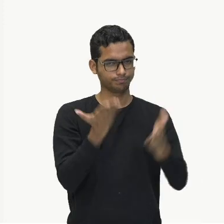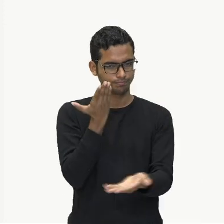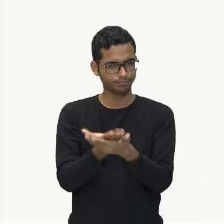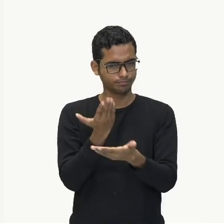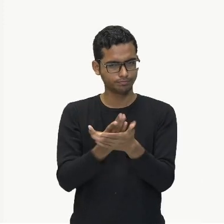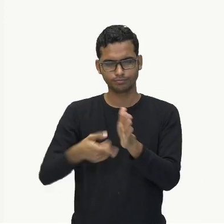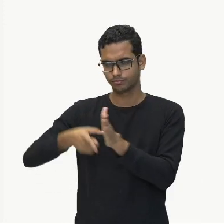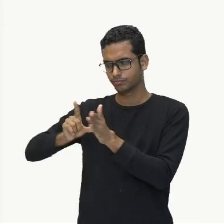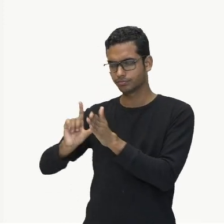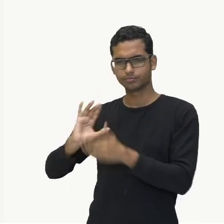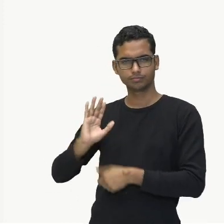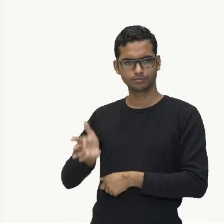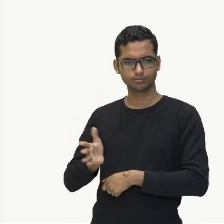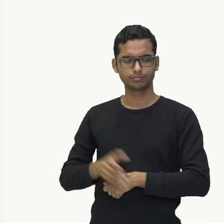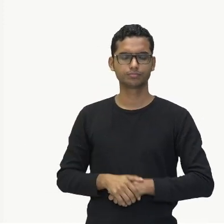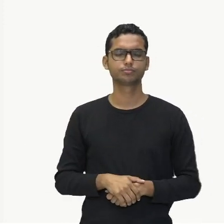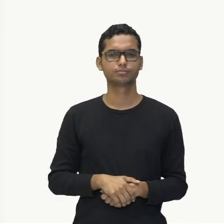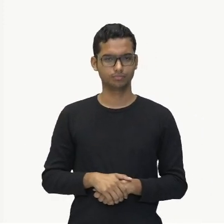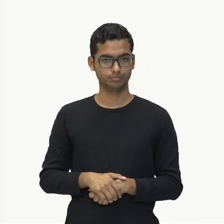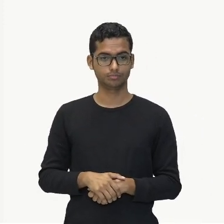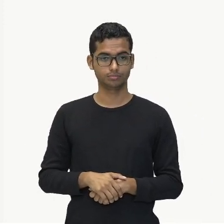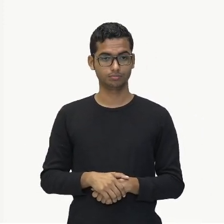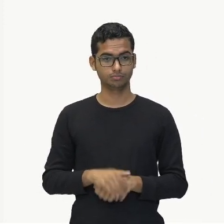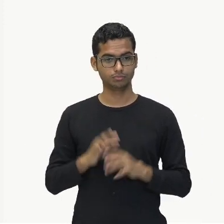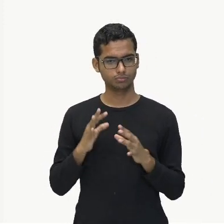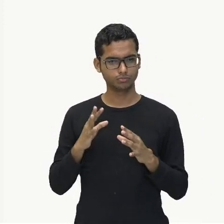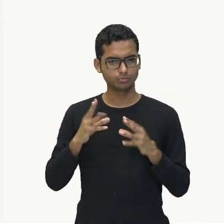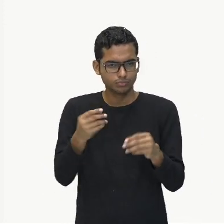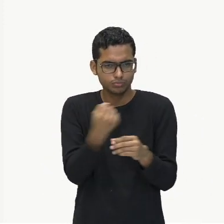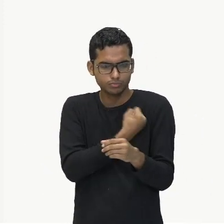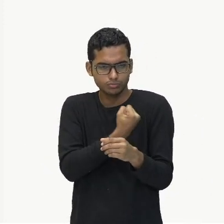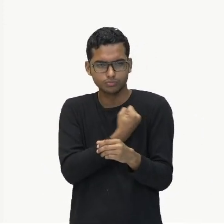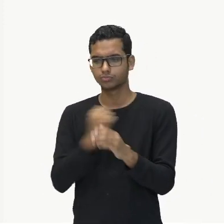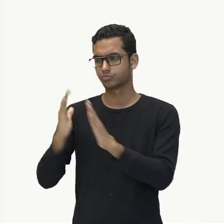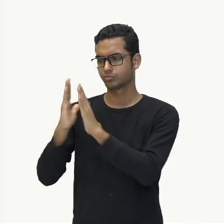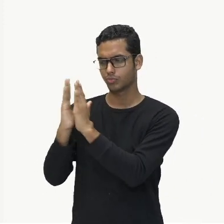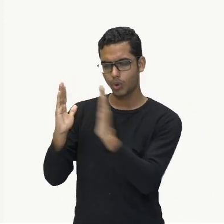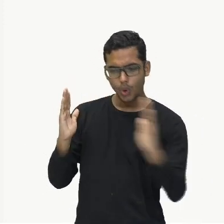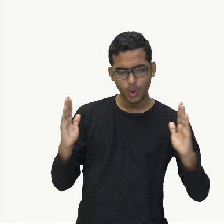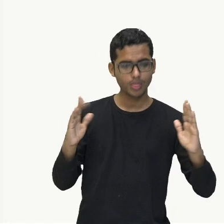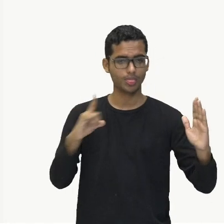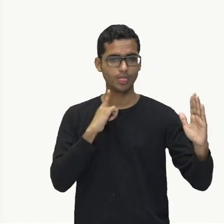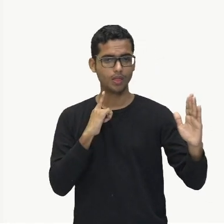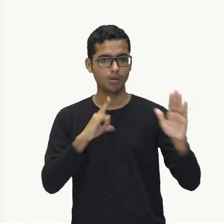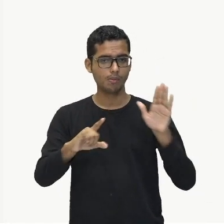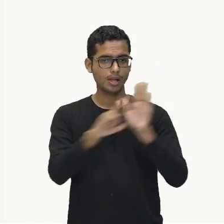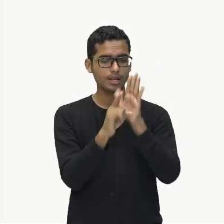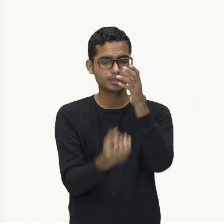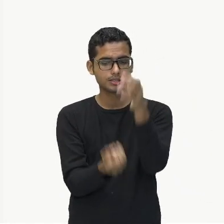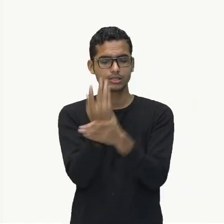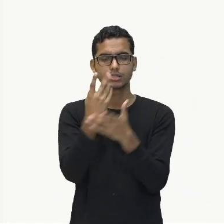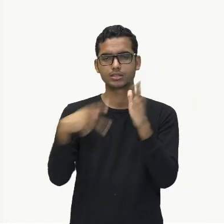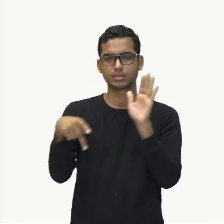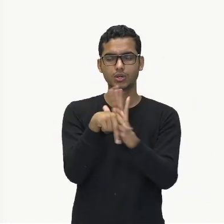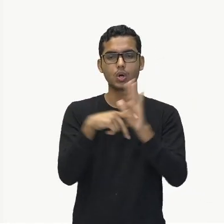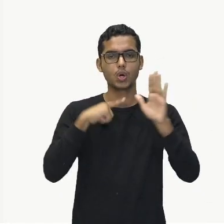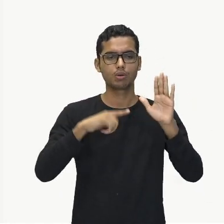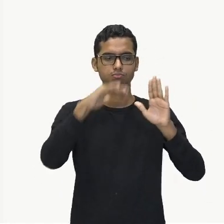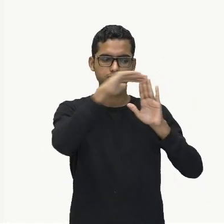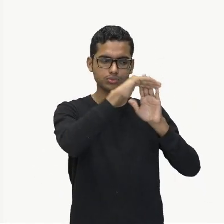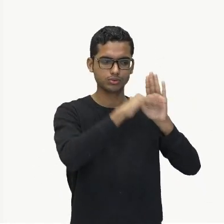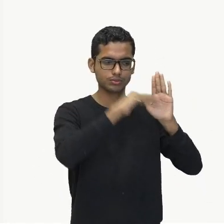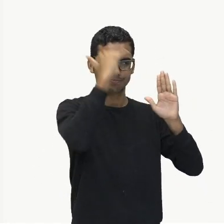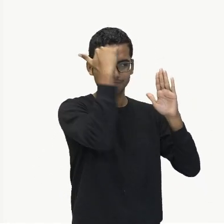né? Nós já vimos que toda sequência numérica ela tem uma lógica, ela tem ali uma lei de formação. Ela precisa